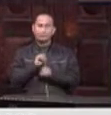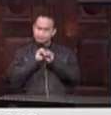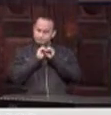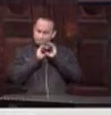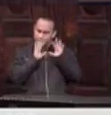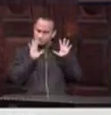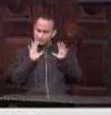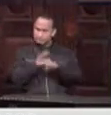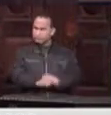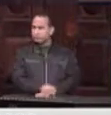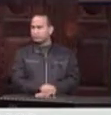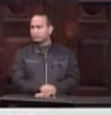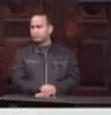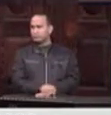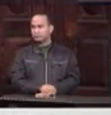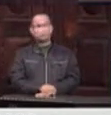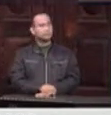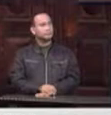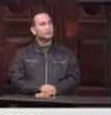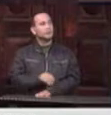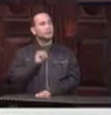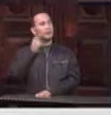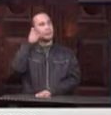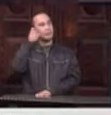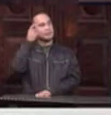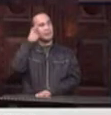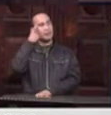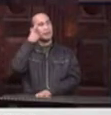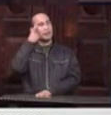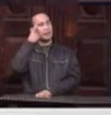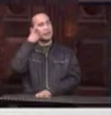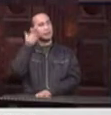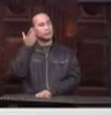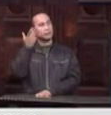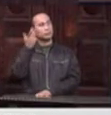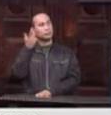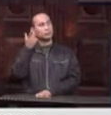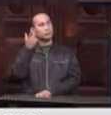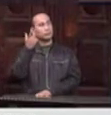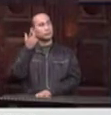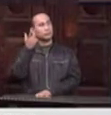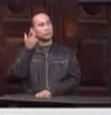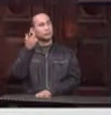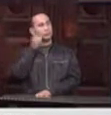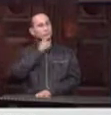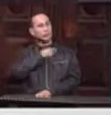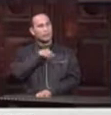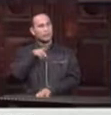Evidentemente que o pensamento liberal e entreguista desse país,